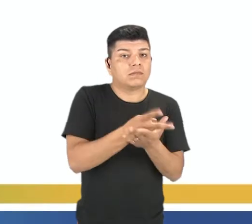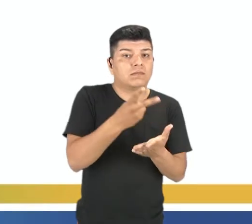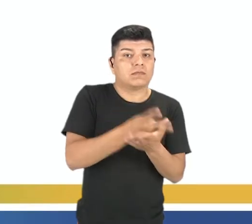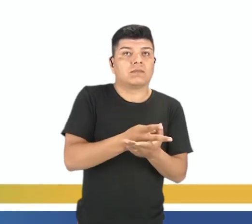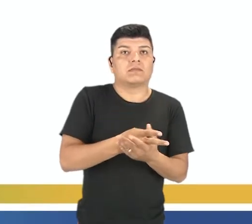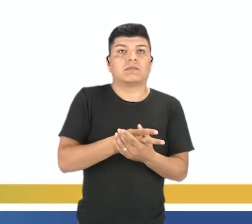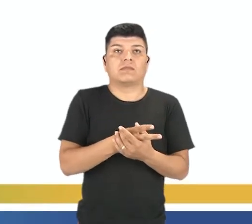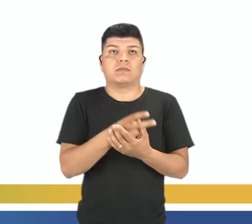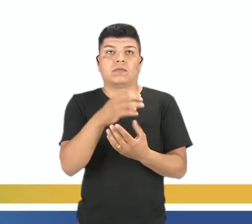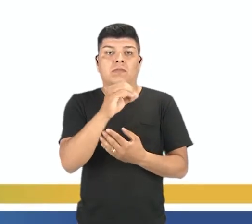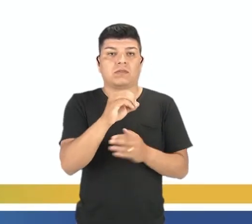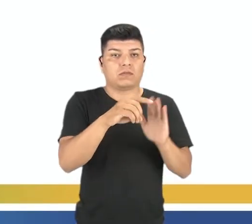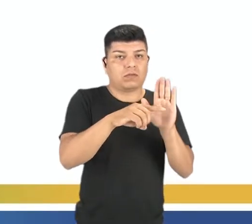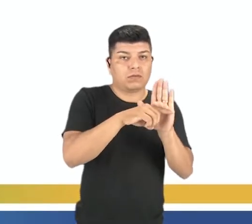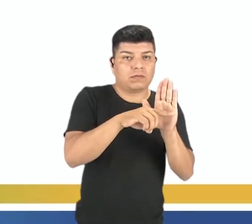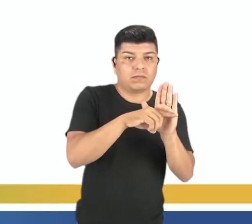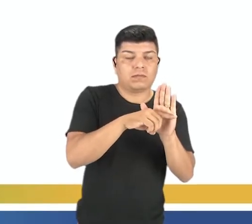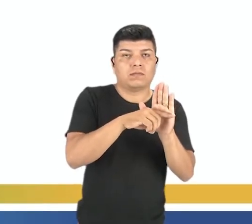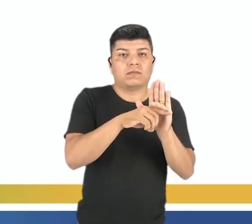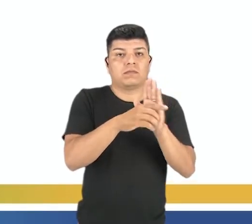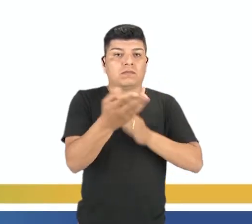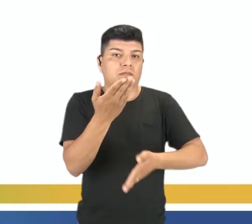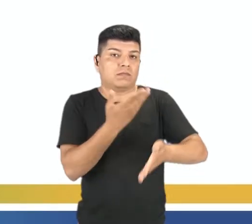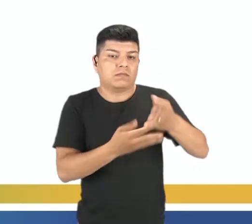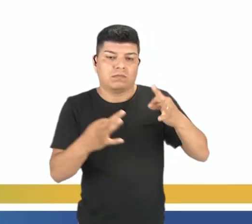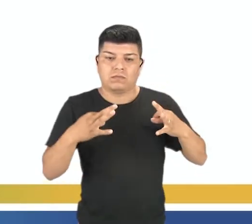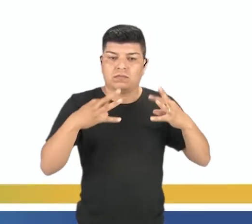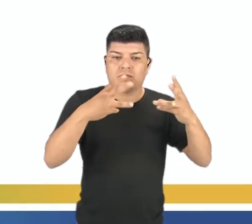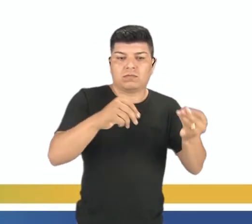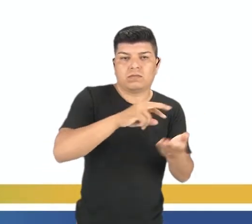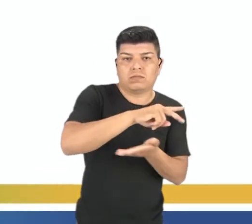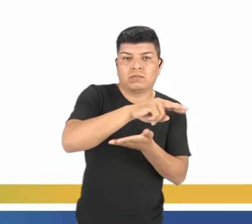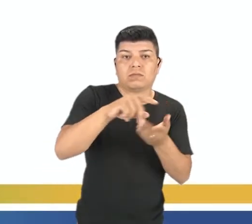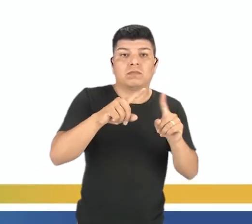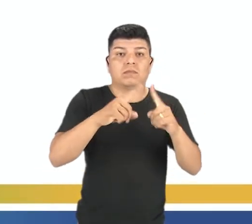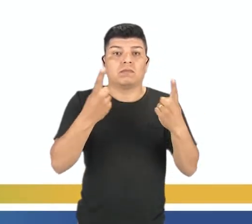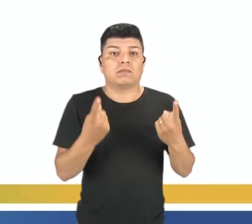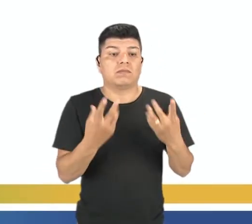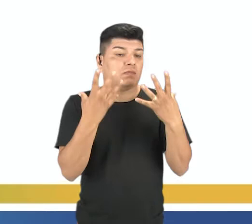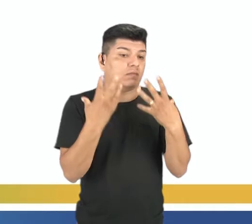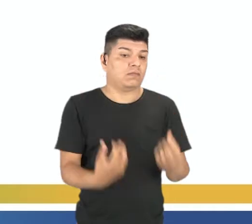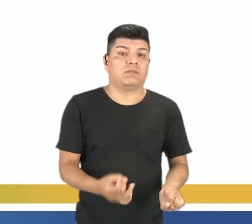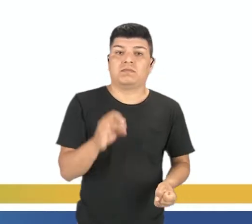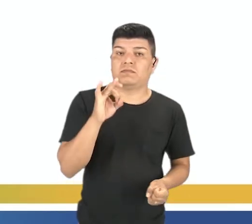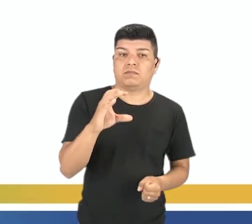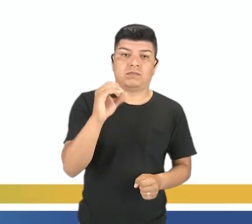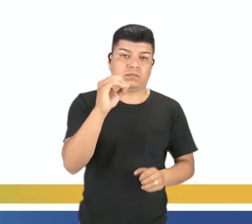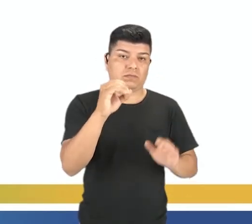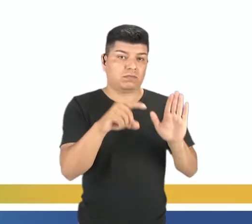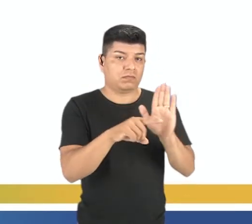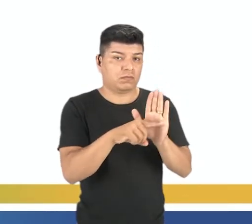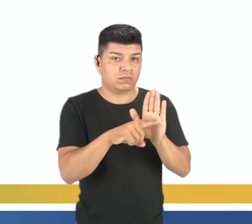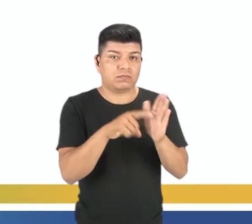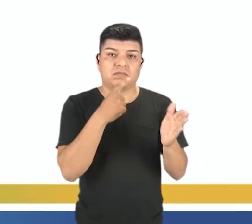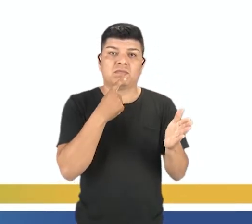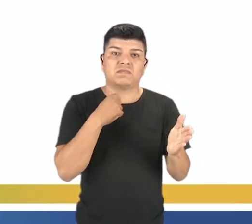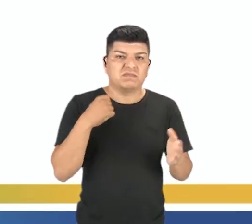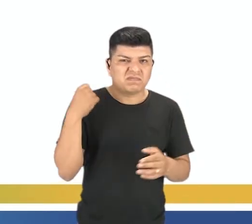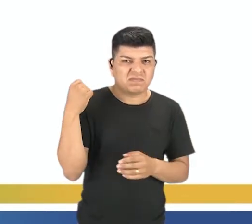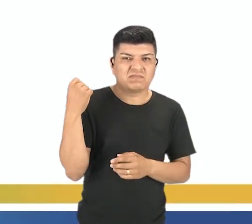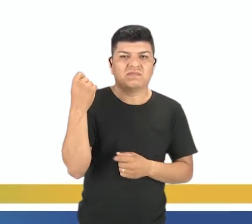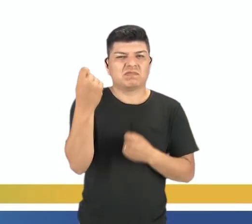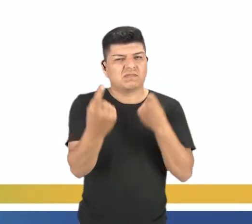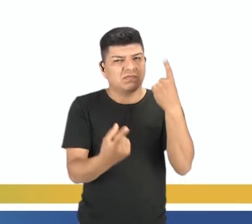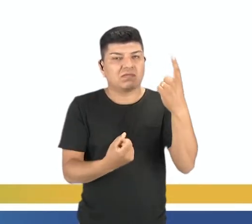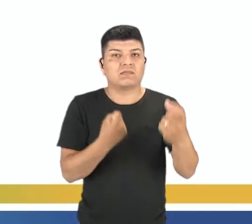ó. O O negativo ele pode doar para todos os tipos, no entanto, ele só recebe de O negativo. Então, ele é um sangue muito raro,